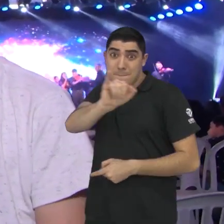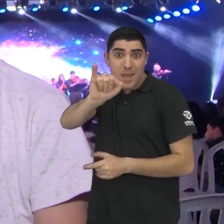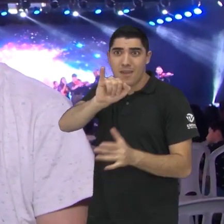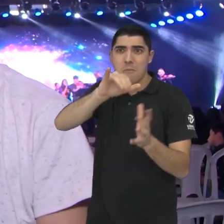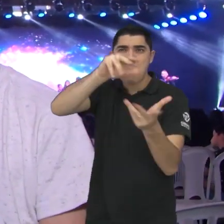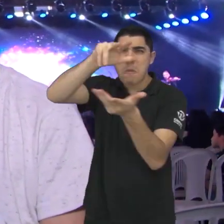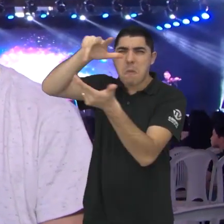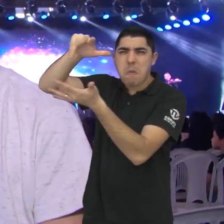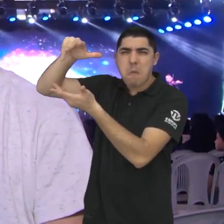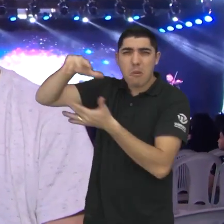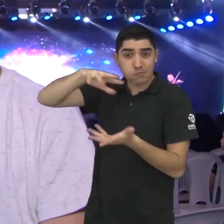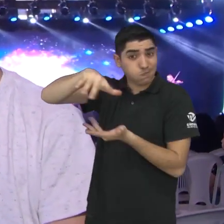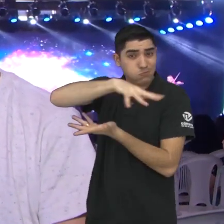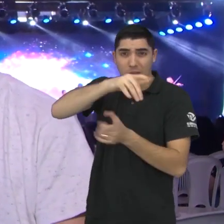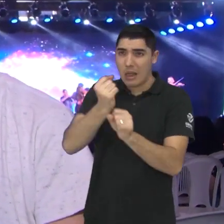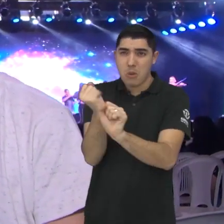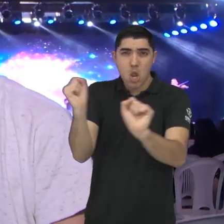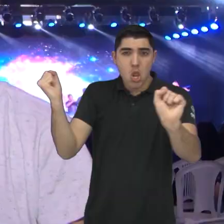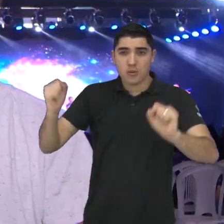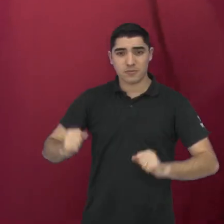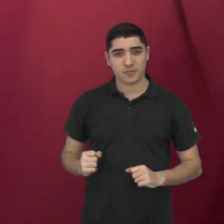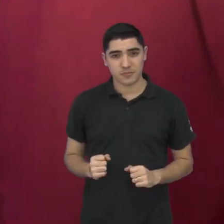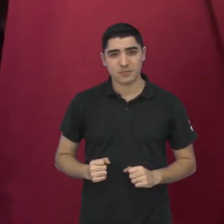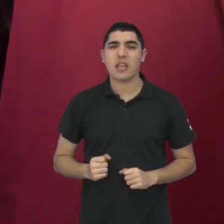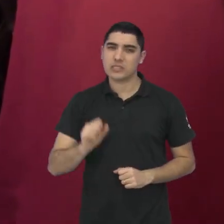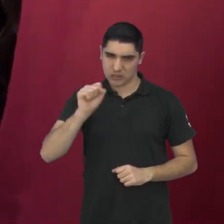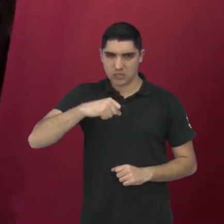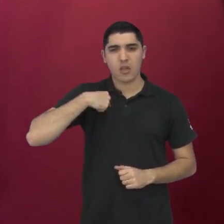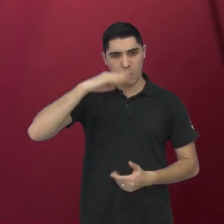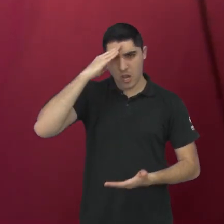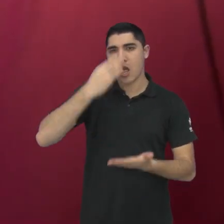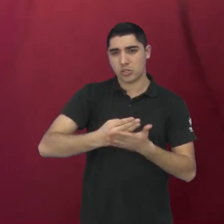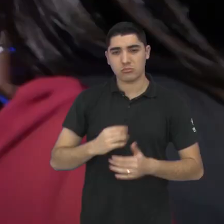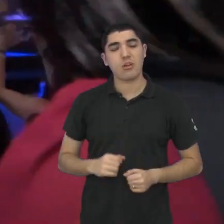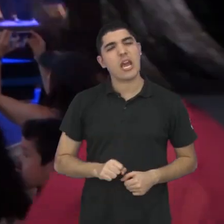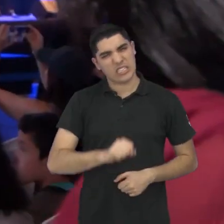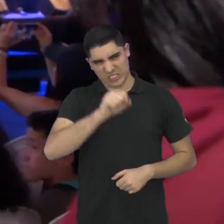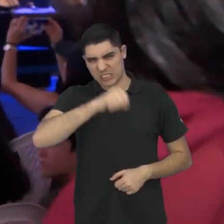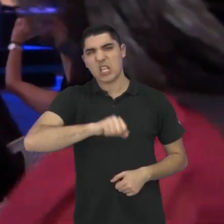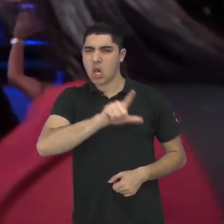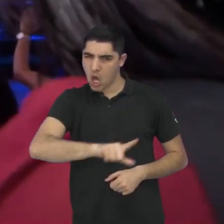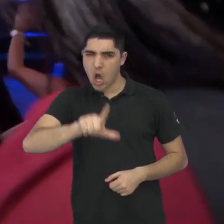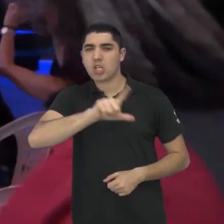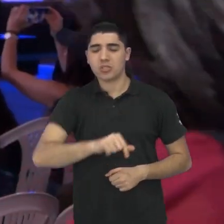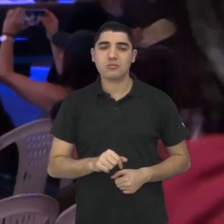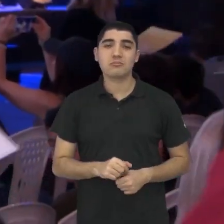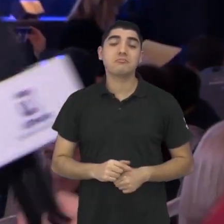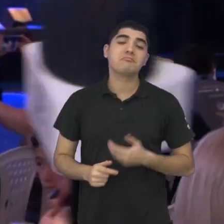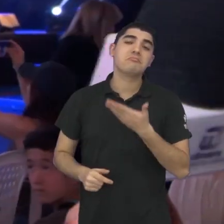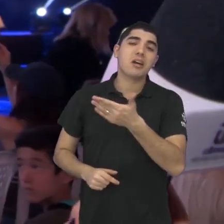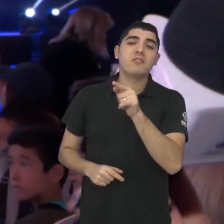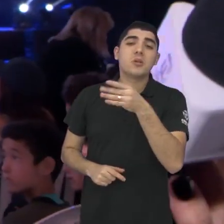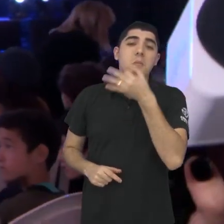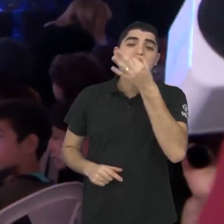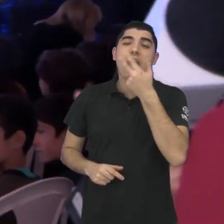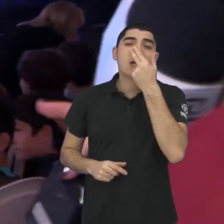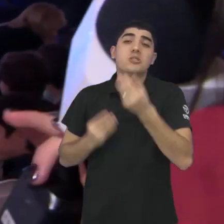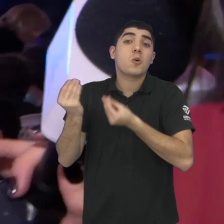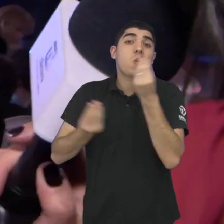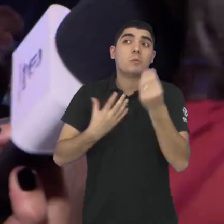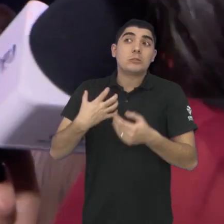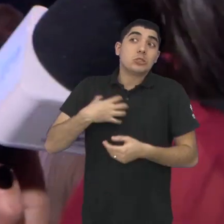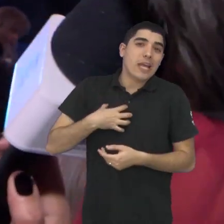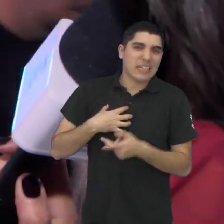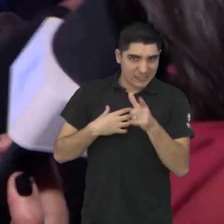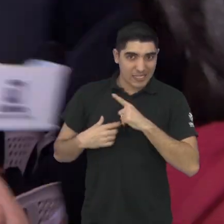planetas no universo, então a chance de ter é enorme. Sim, eu acredito muito. Sim, com certeza. Como que você acha que deve